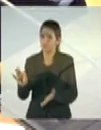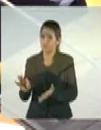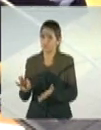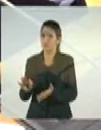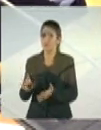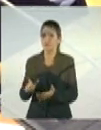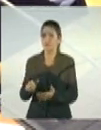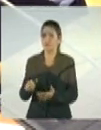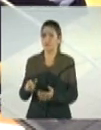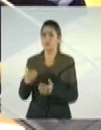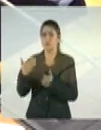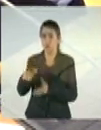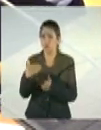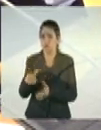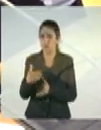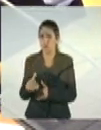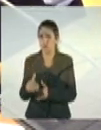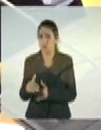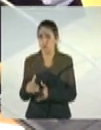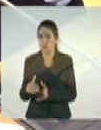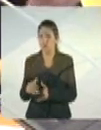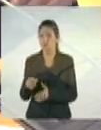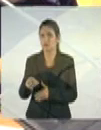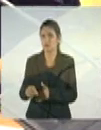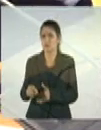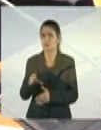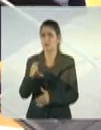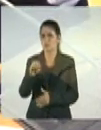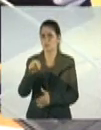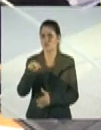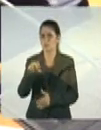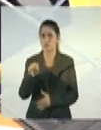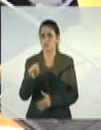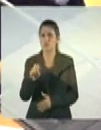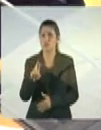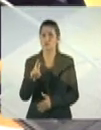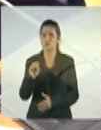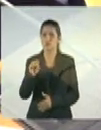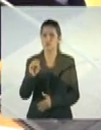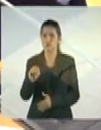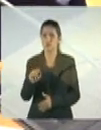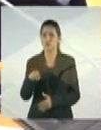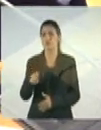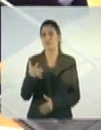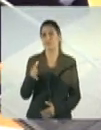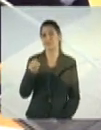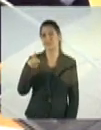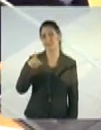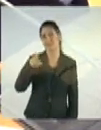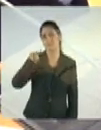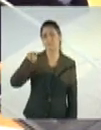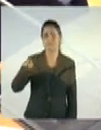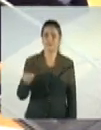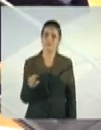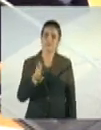3000 e os governos sempre priorizaram na verdade e a